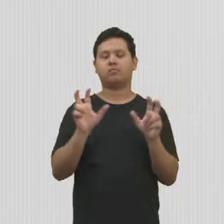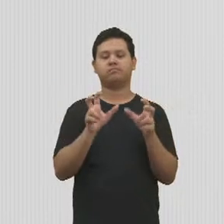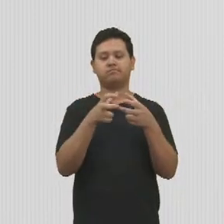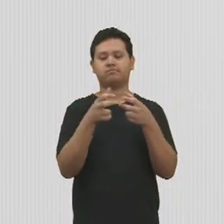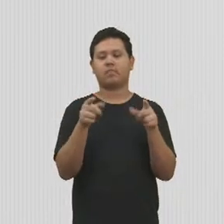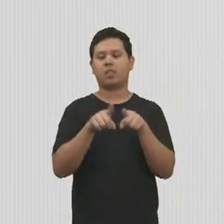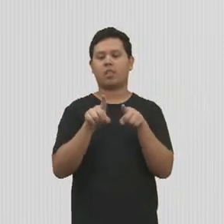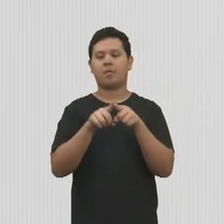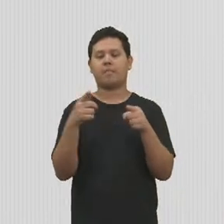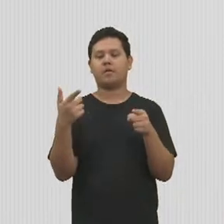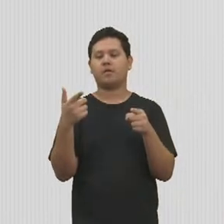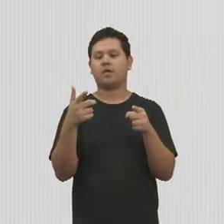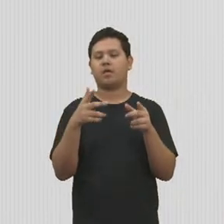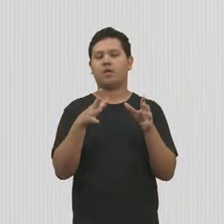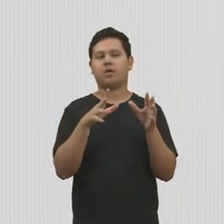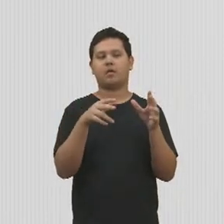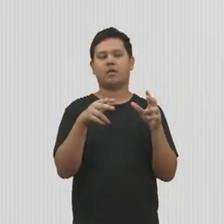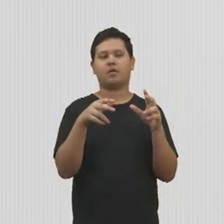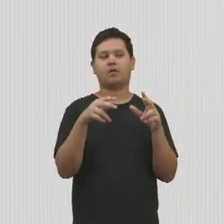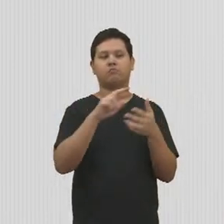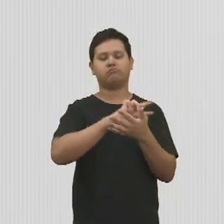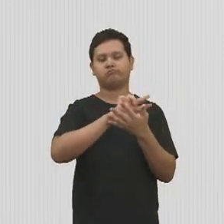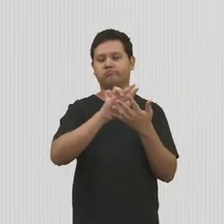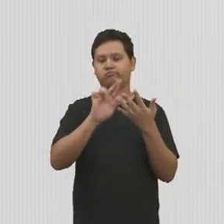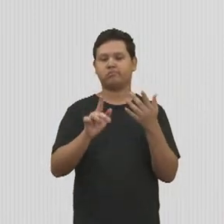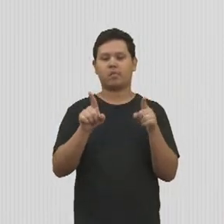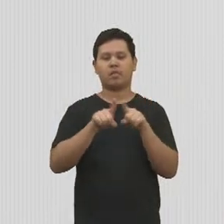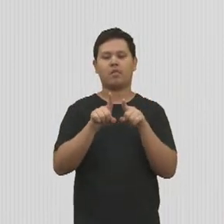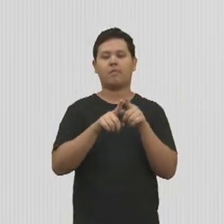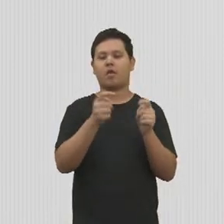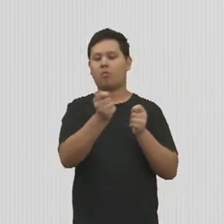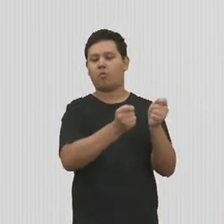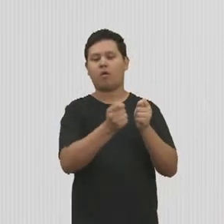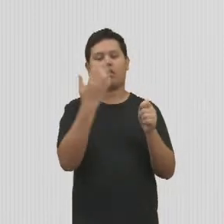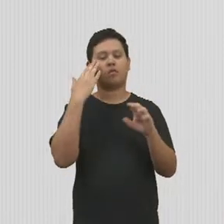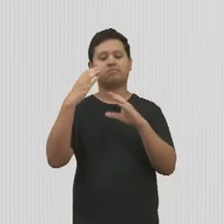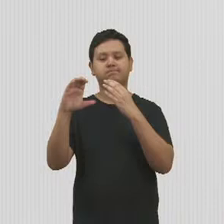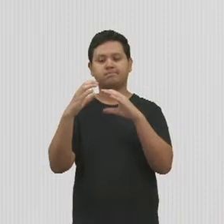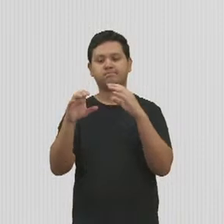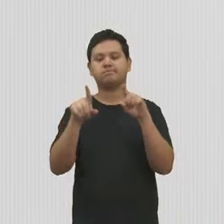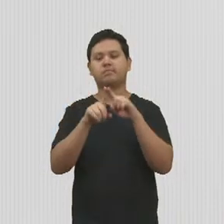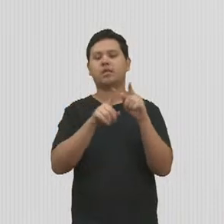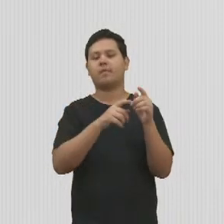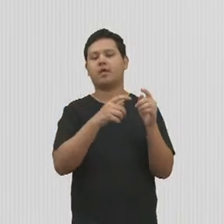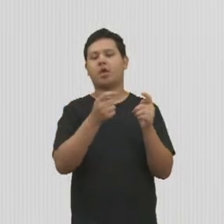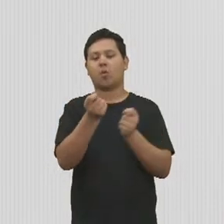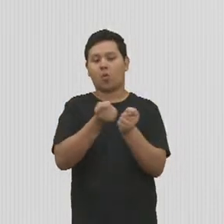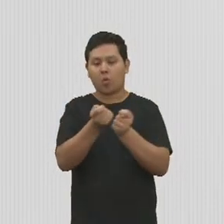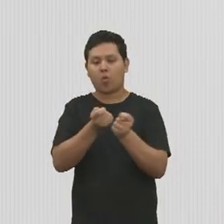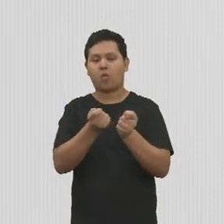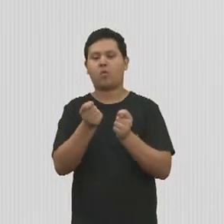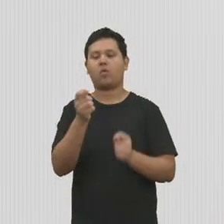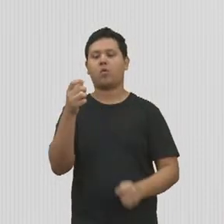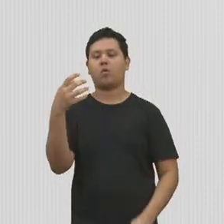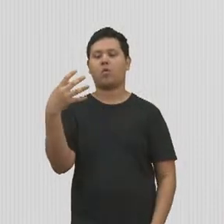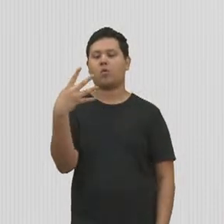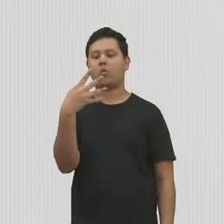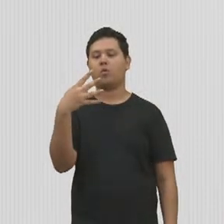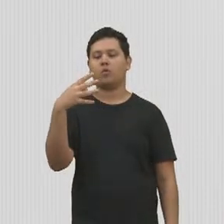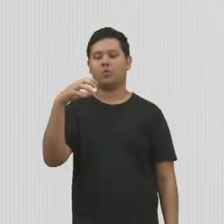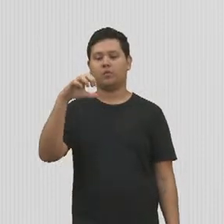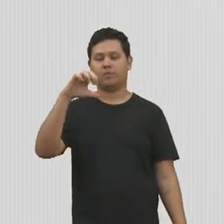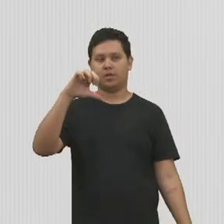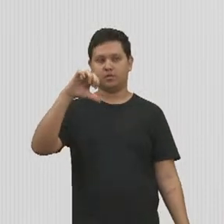Então, a Câmara, Executivo, Finanças, Procuradoria, Comunicação e Controladoria. Previmos 49 e